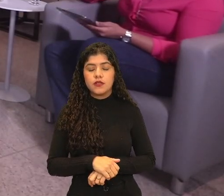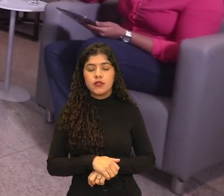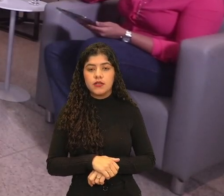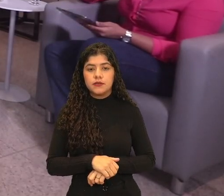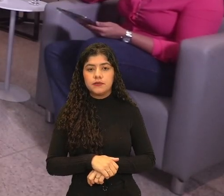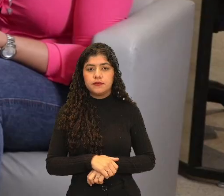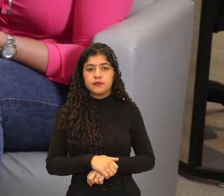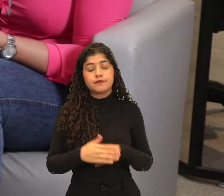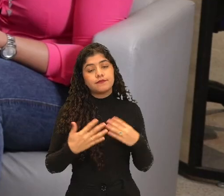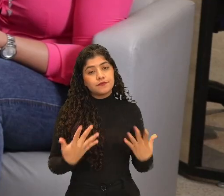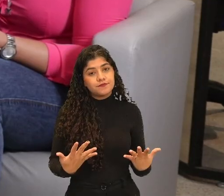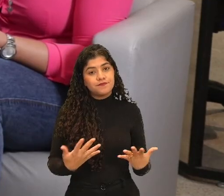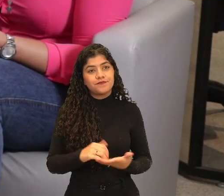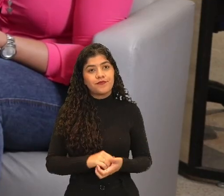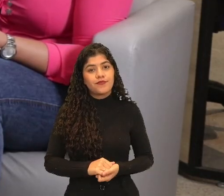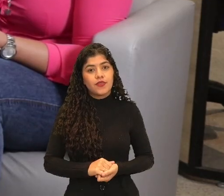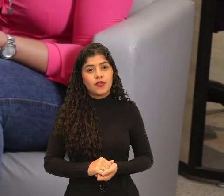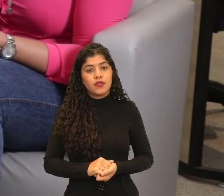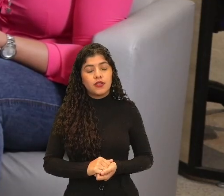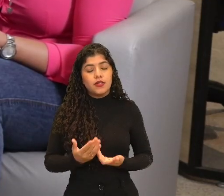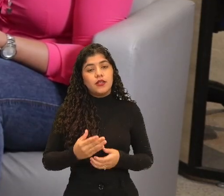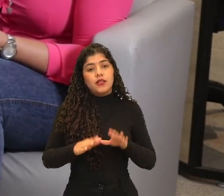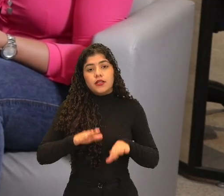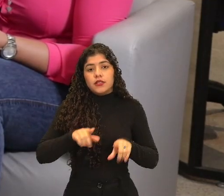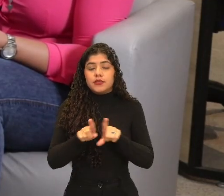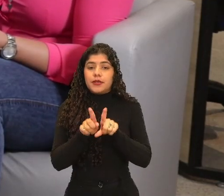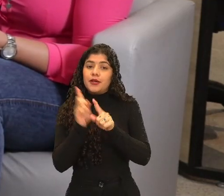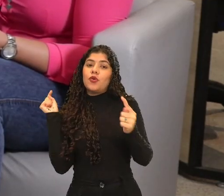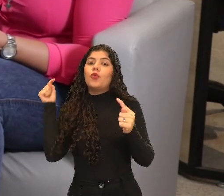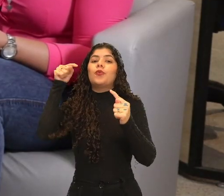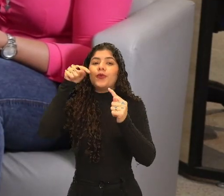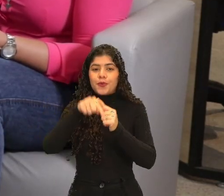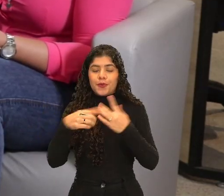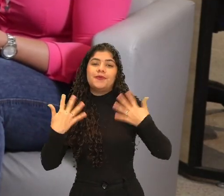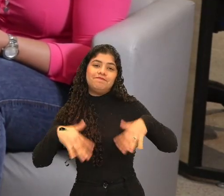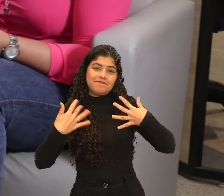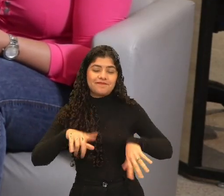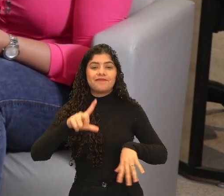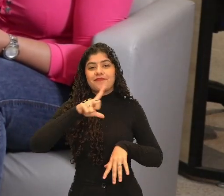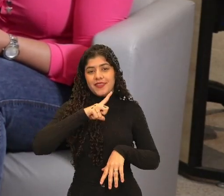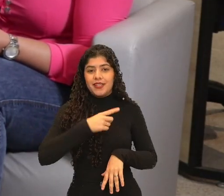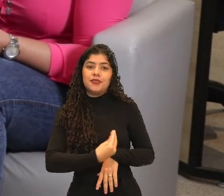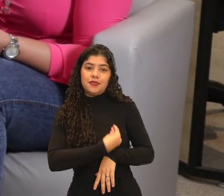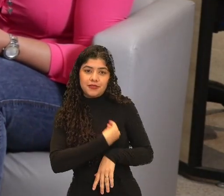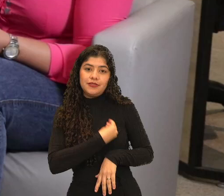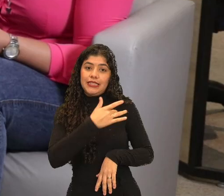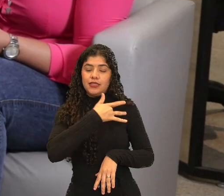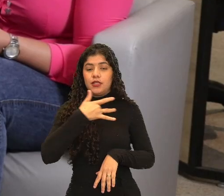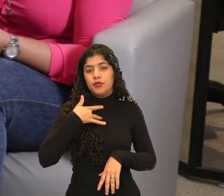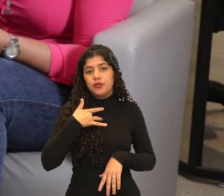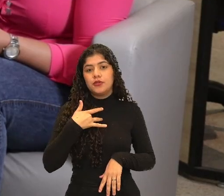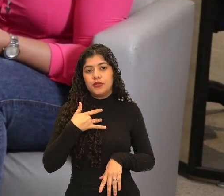Bom, diagnóstico fechado, provavelmente os desafios, né, vão aparecer, tanto do ponto de vista da saúde quanto do ponto de